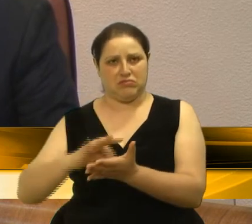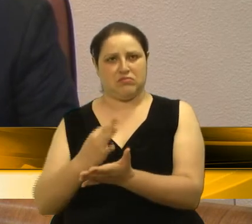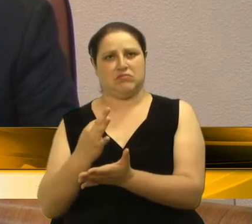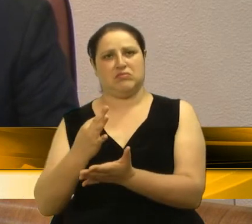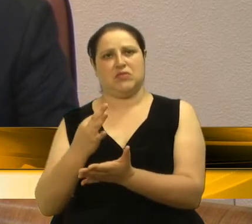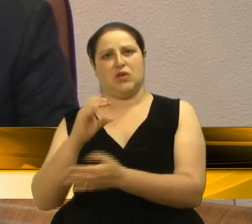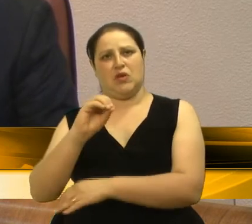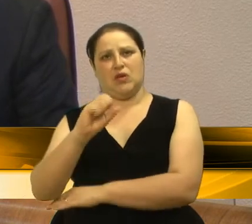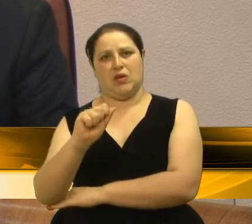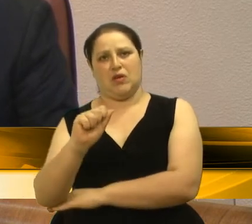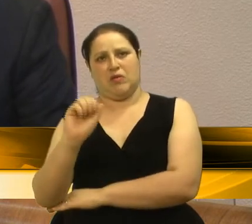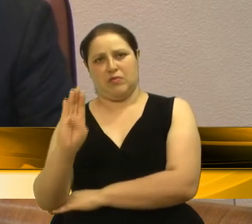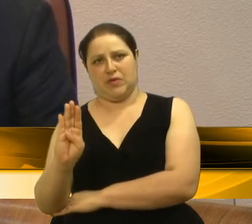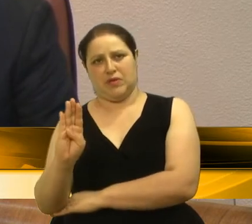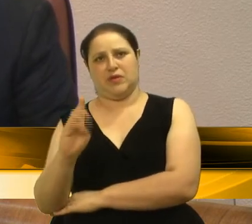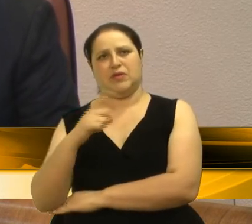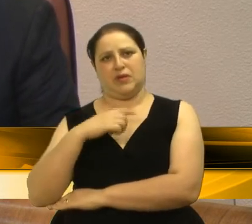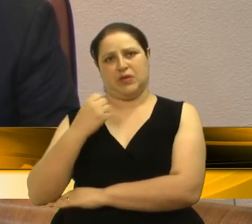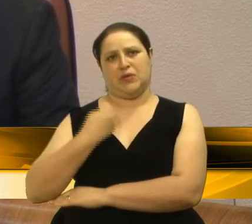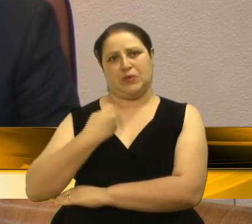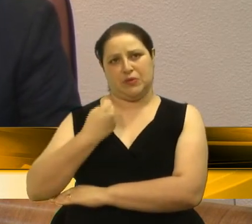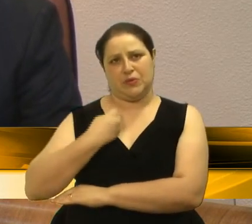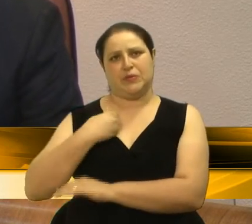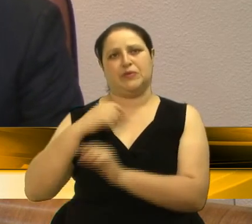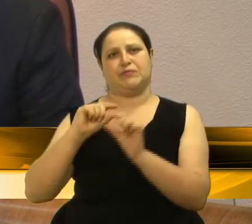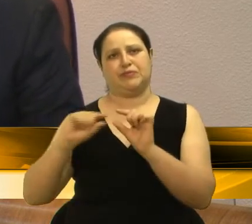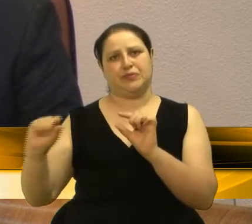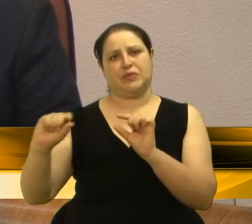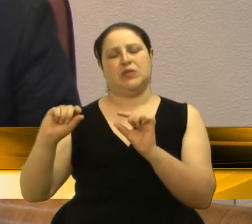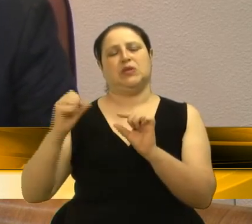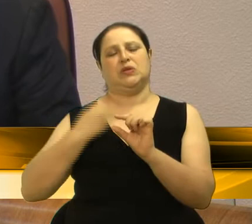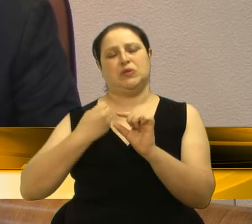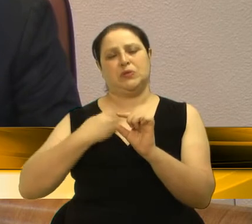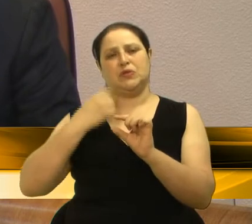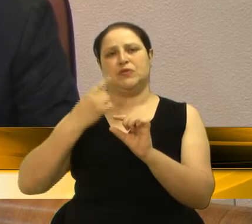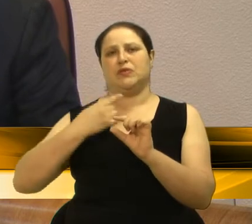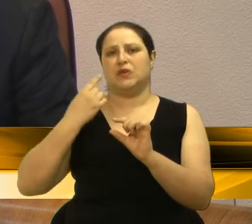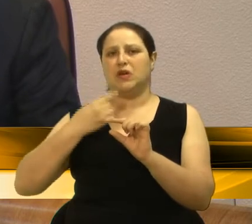número 75578, inscrita no CPF sob o número